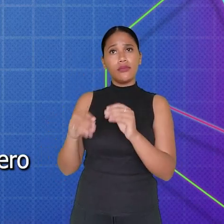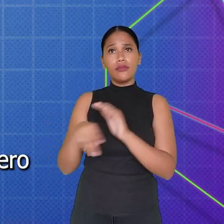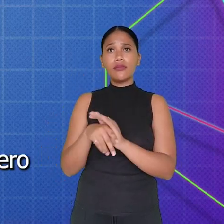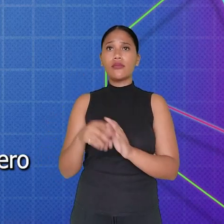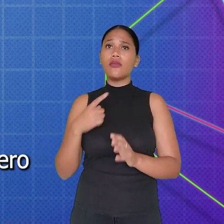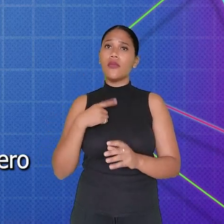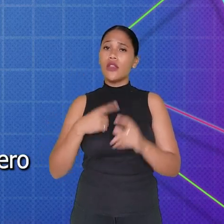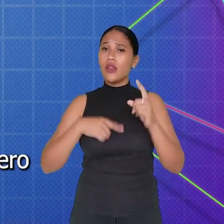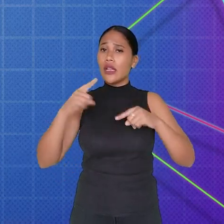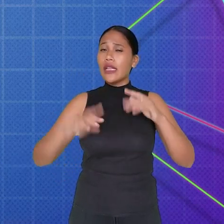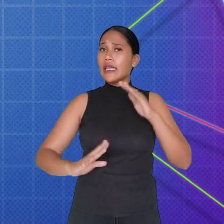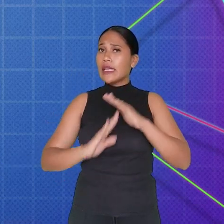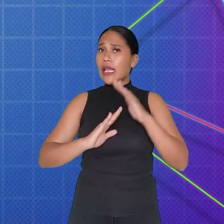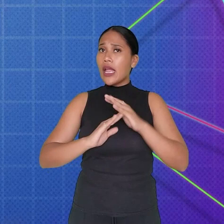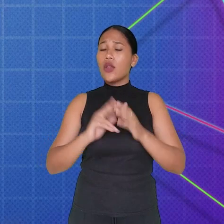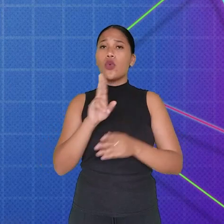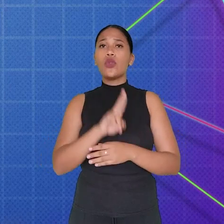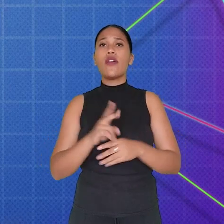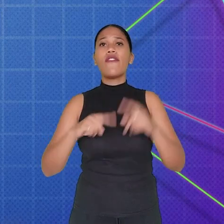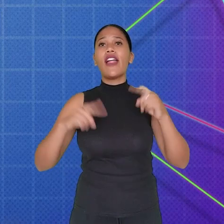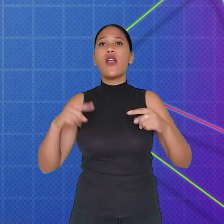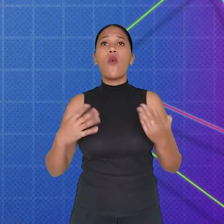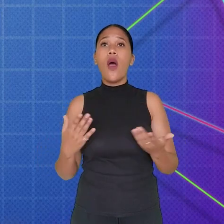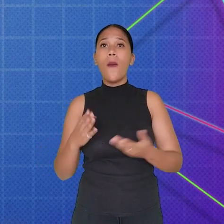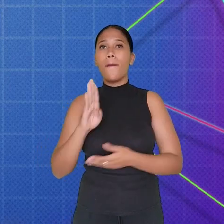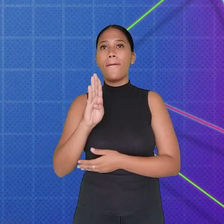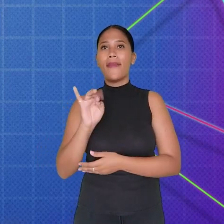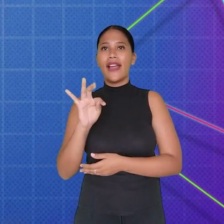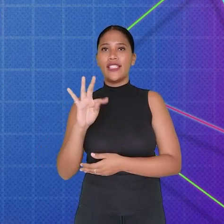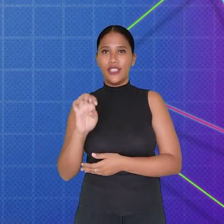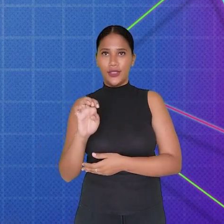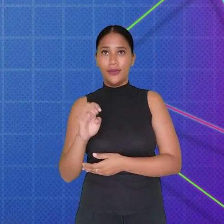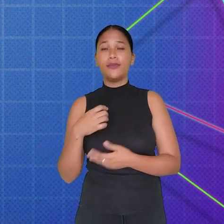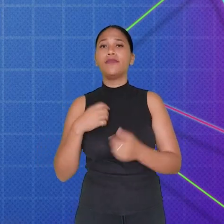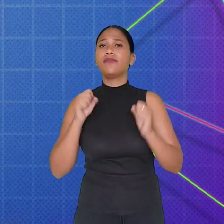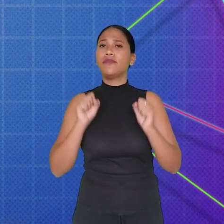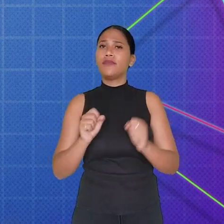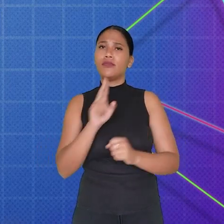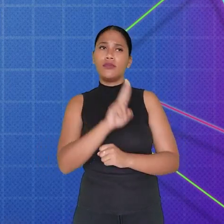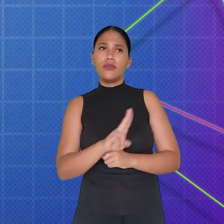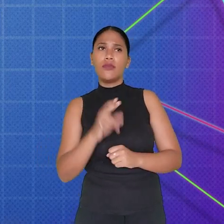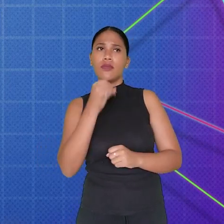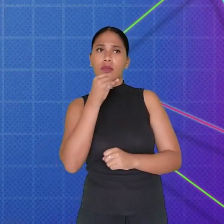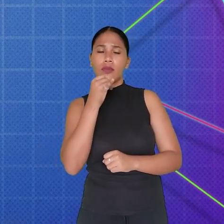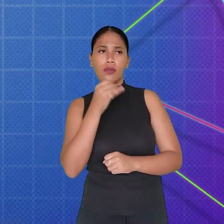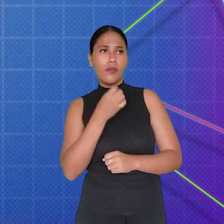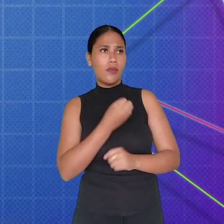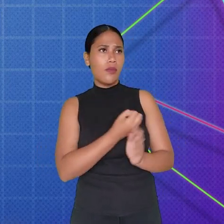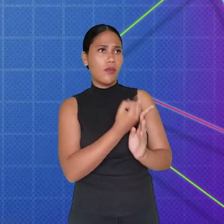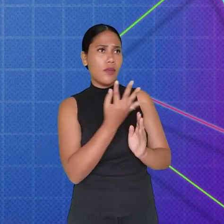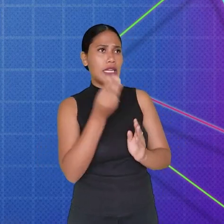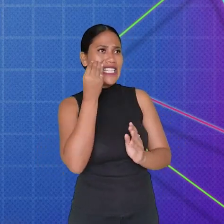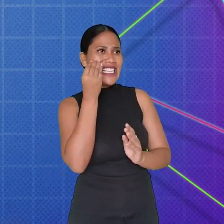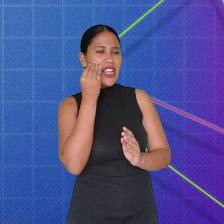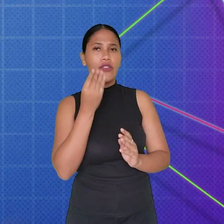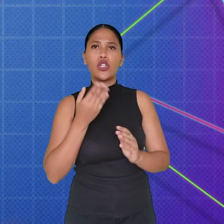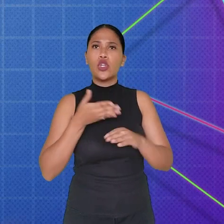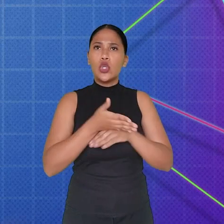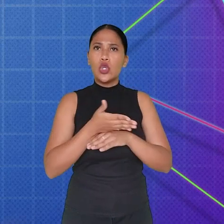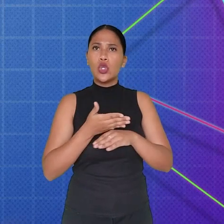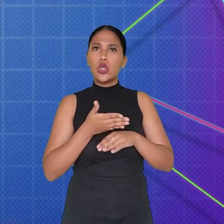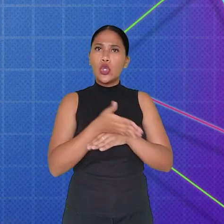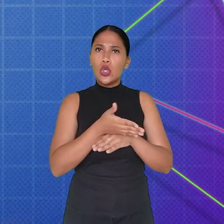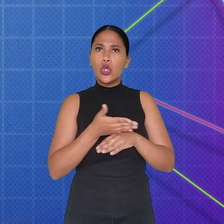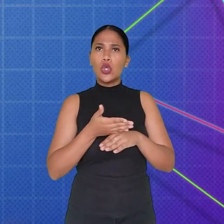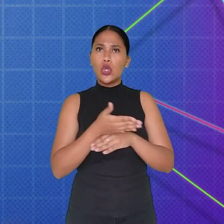tentativas de login. Byte, número tentativas igual a 3. Se precisarmos armazenar números inteiros com uma faixa de